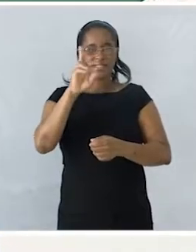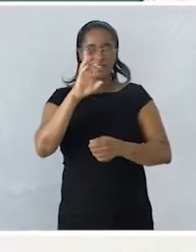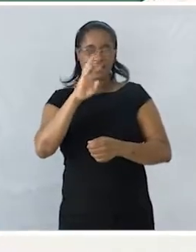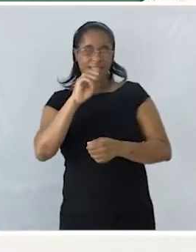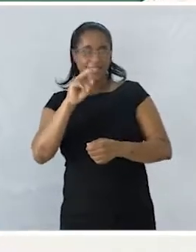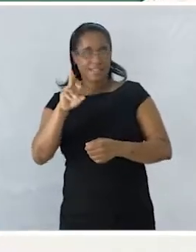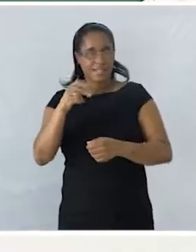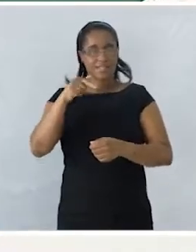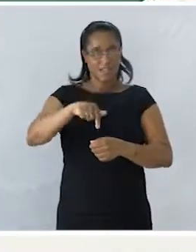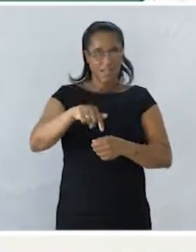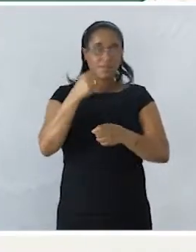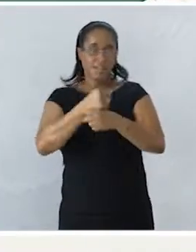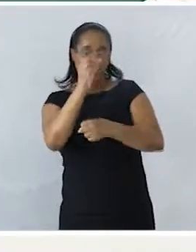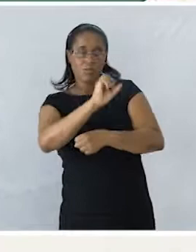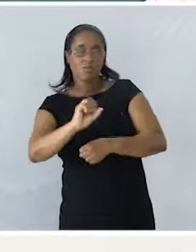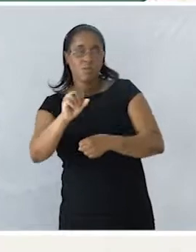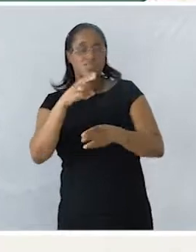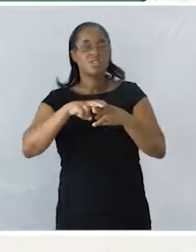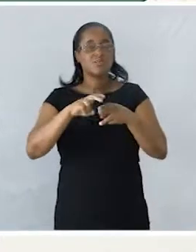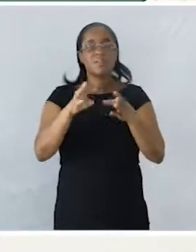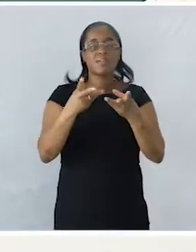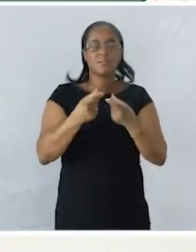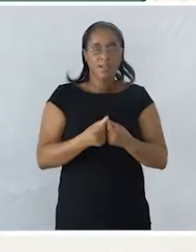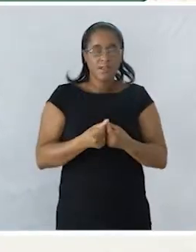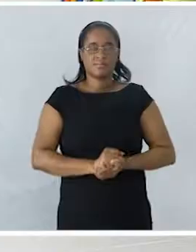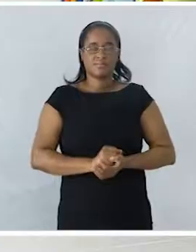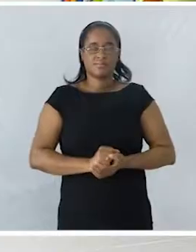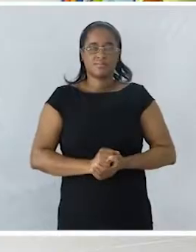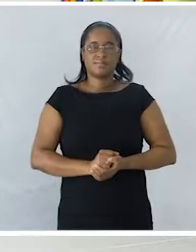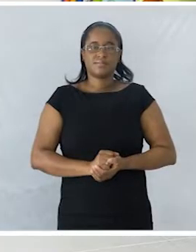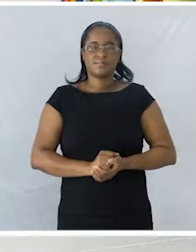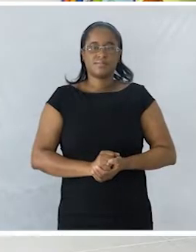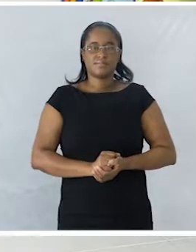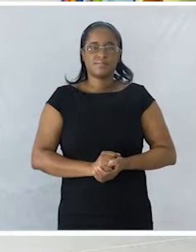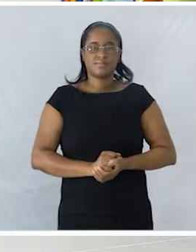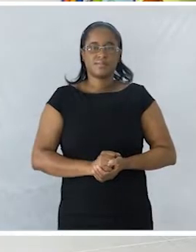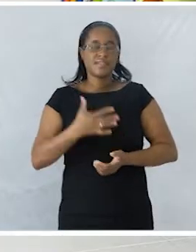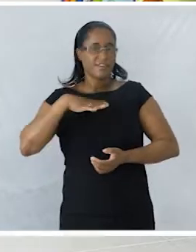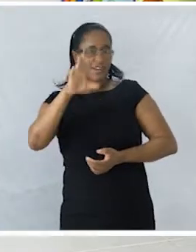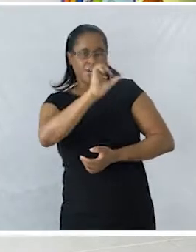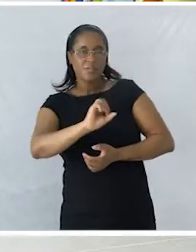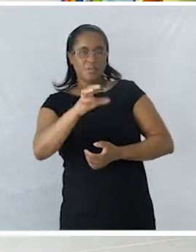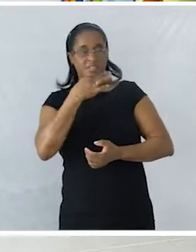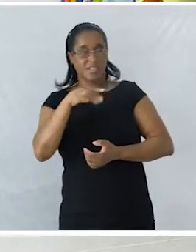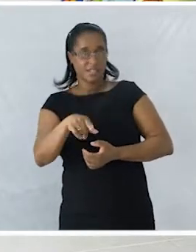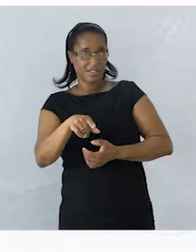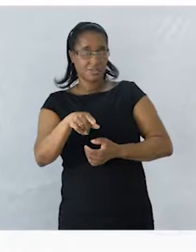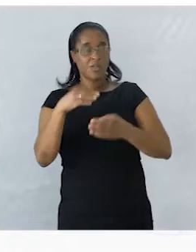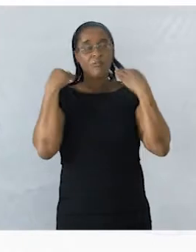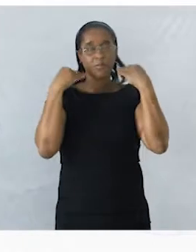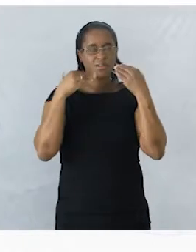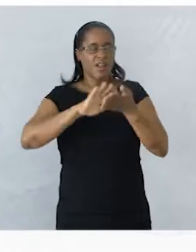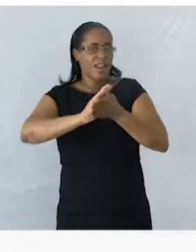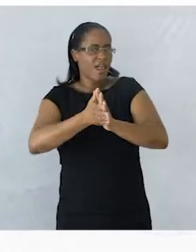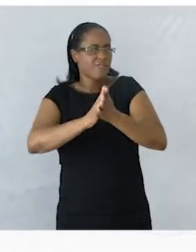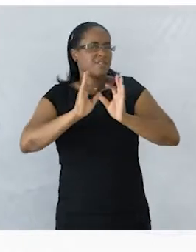para trabalhar convosco a disciplina de Matemática do 7º ano. Queria vos deixar aqui uma dica, lavem